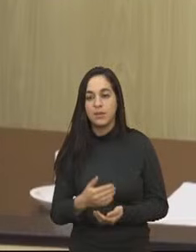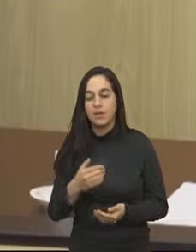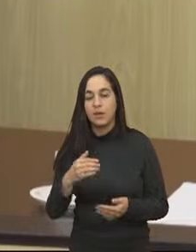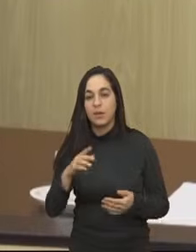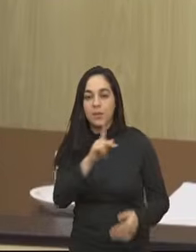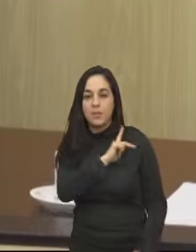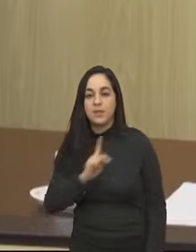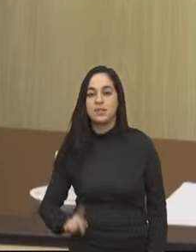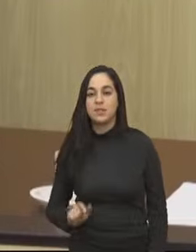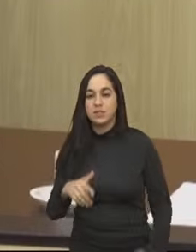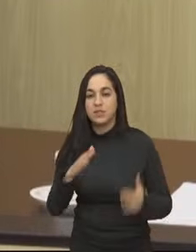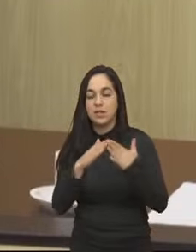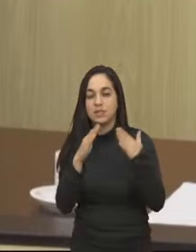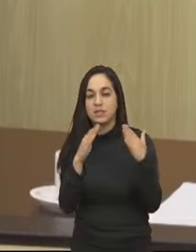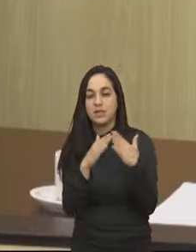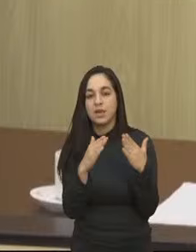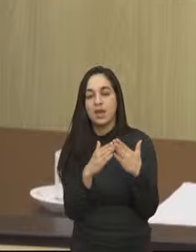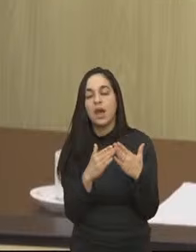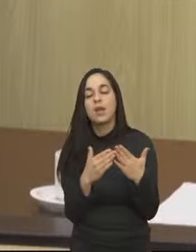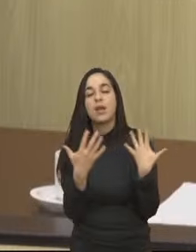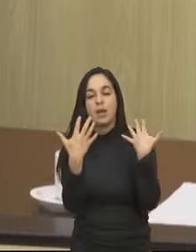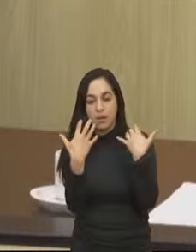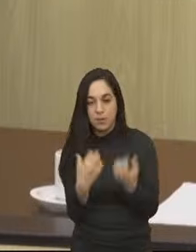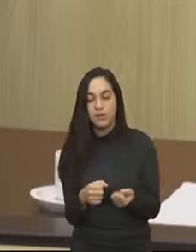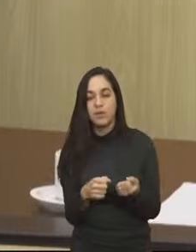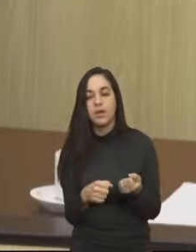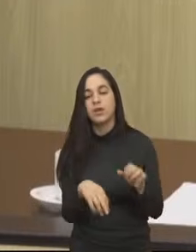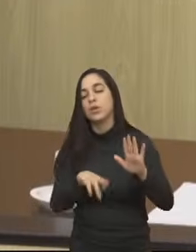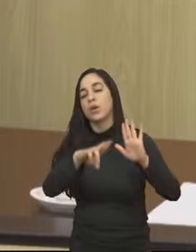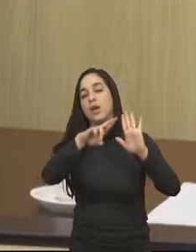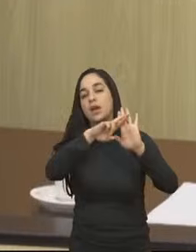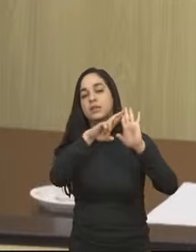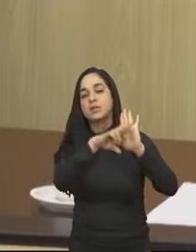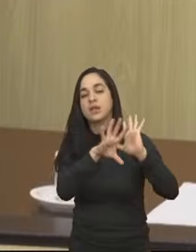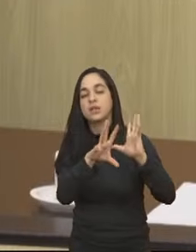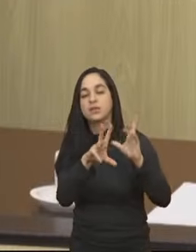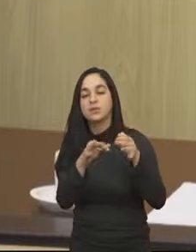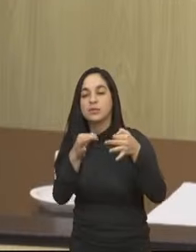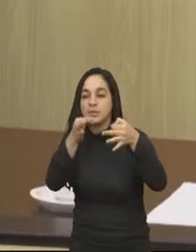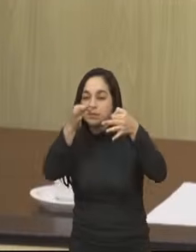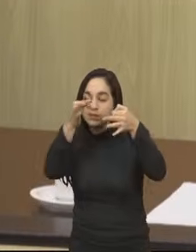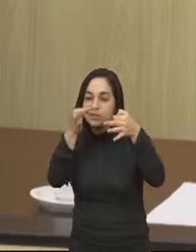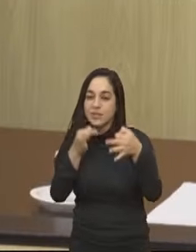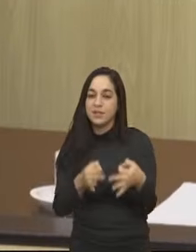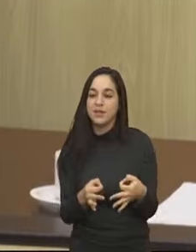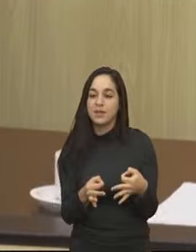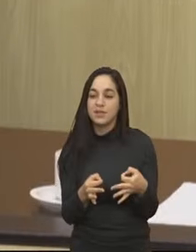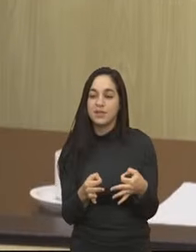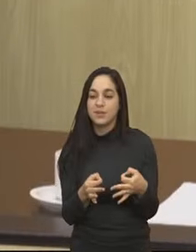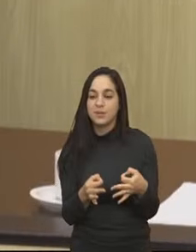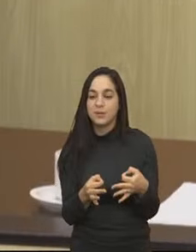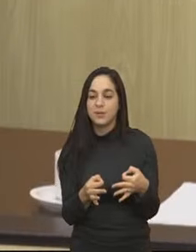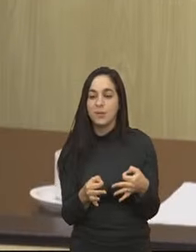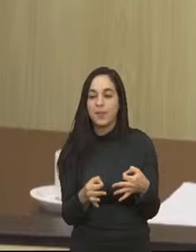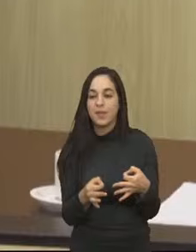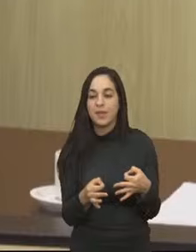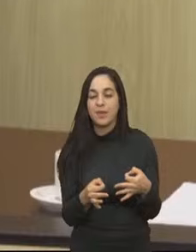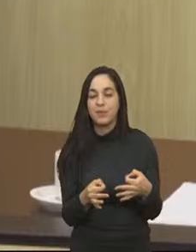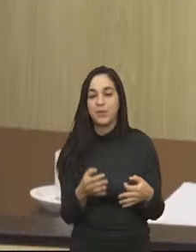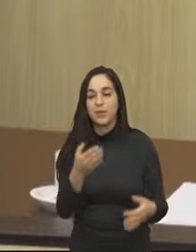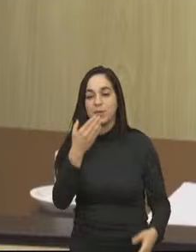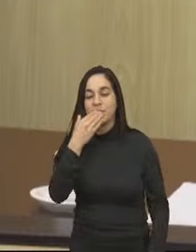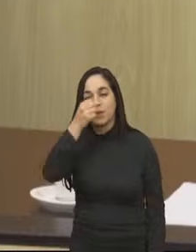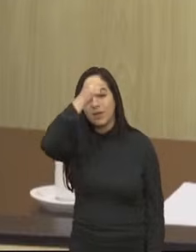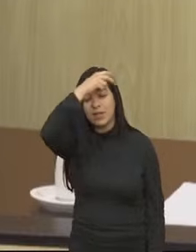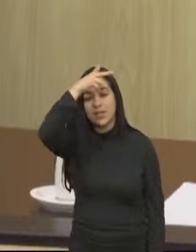casa, ouvido e aprovado pelo egrégio plenário, cumpridas as formalidades regimentais, seja encaminhado ao senhor